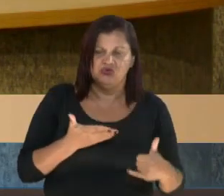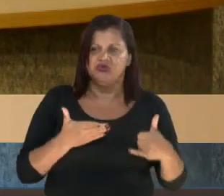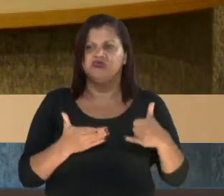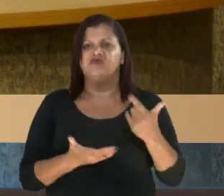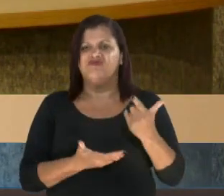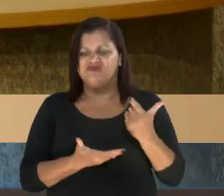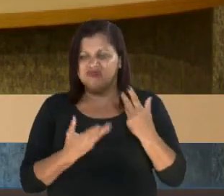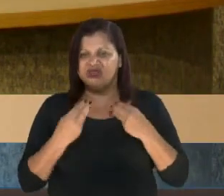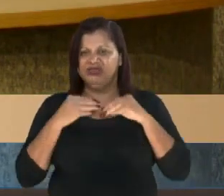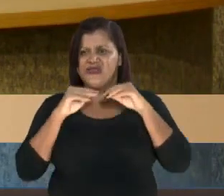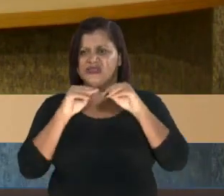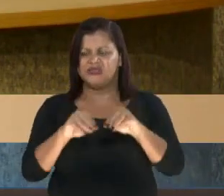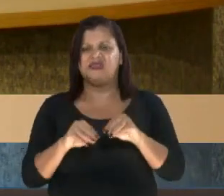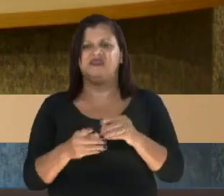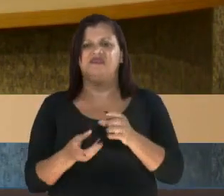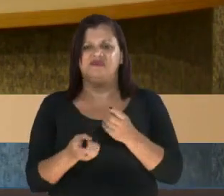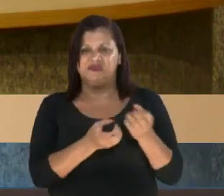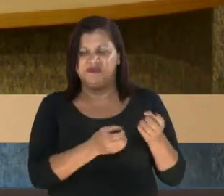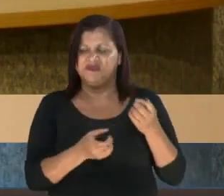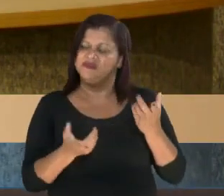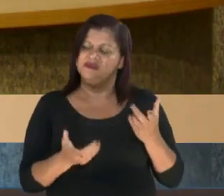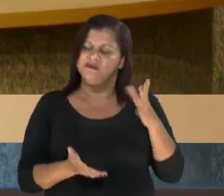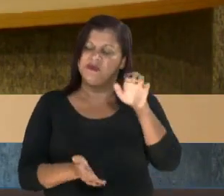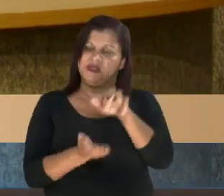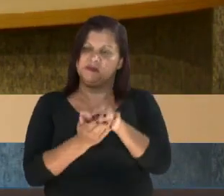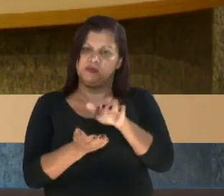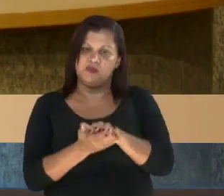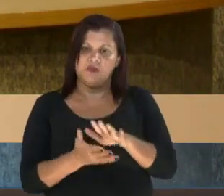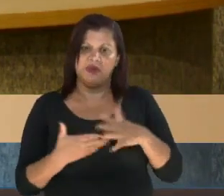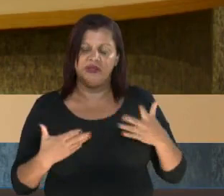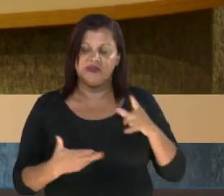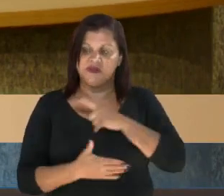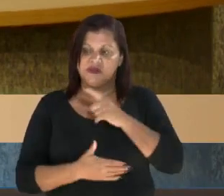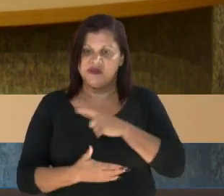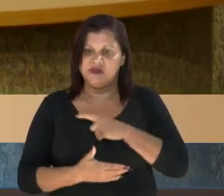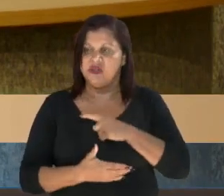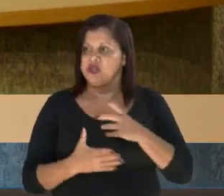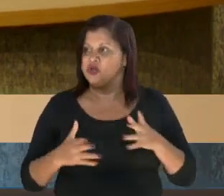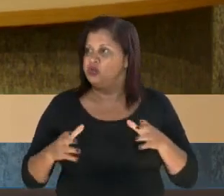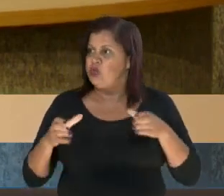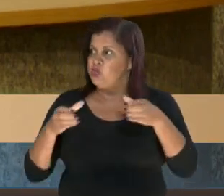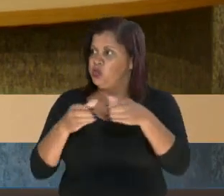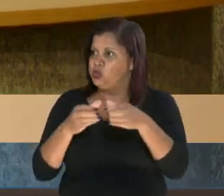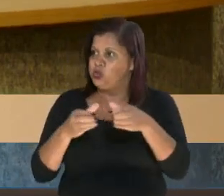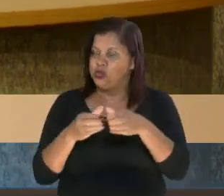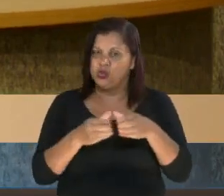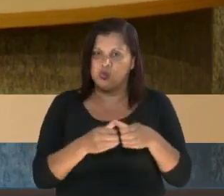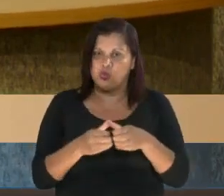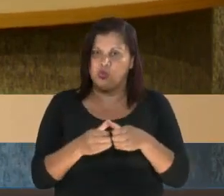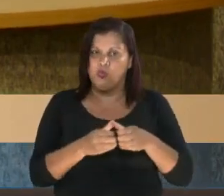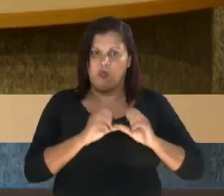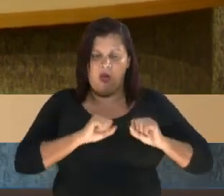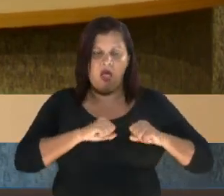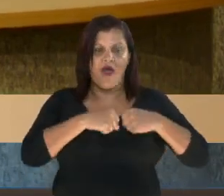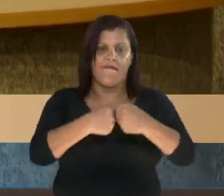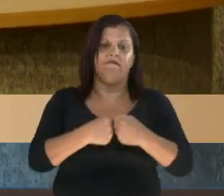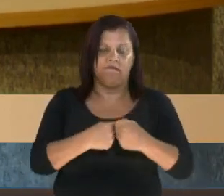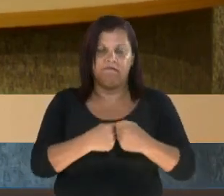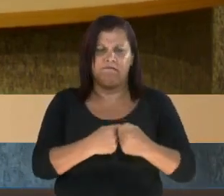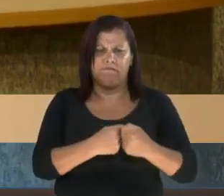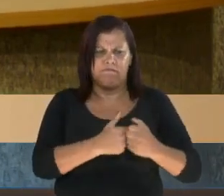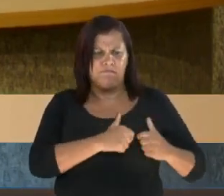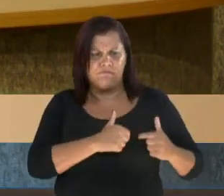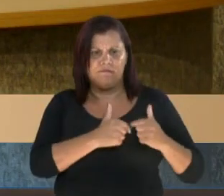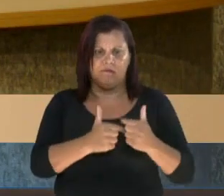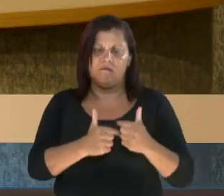Praticamente em todas as cidades de Pernambuco mas nós temos uma tropa a guerrida uma tropa que se esforça para